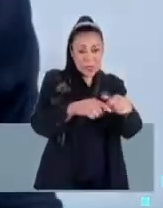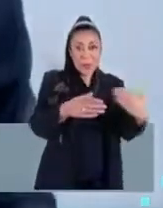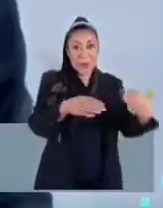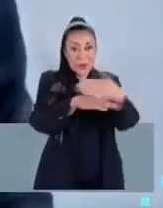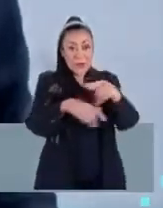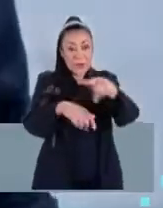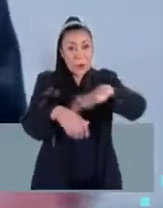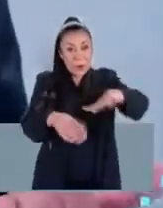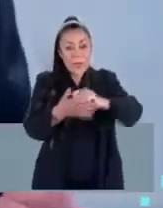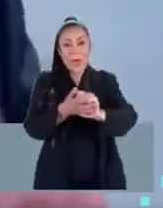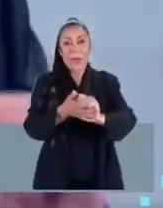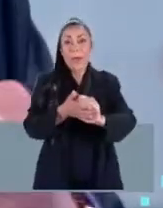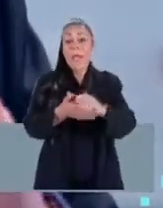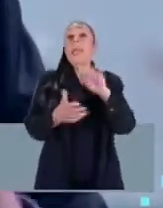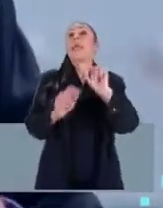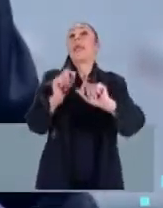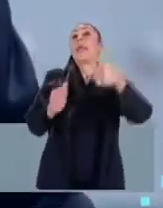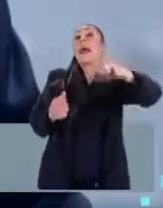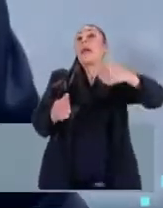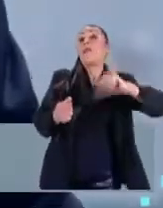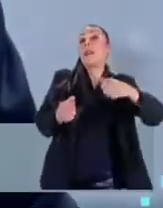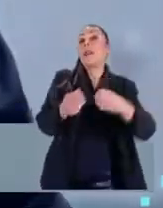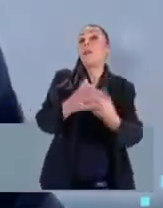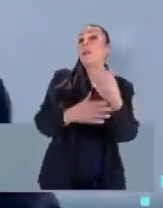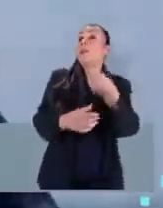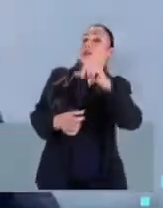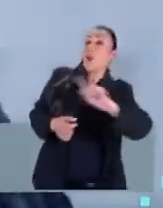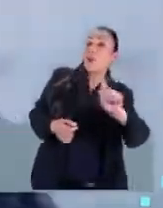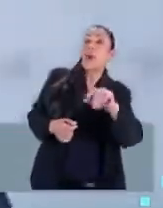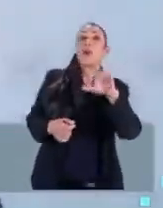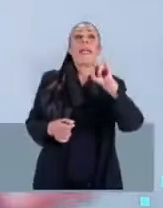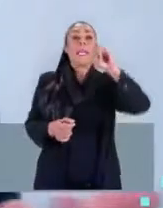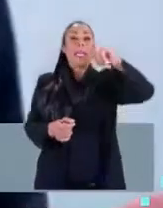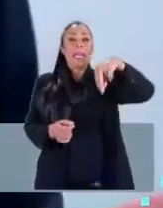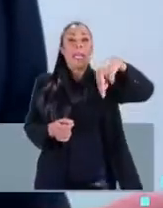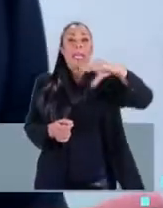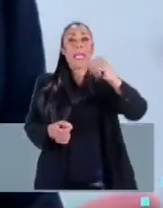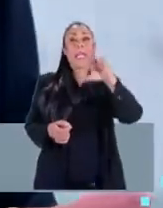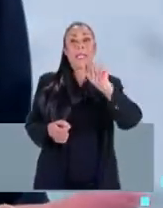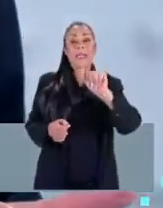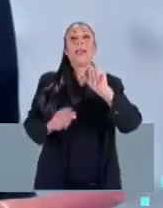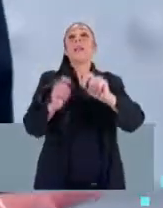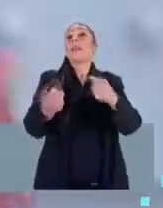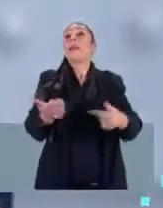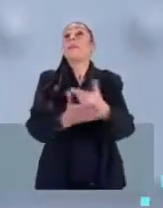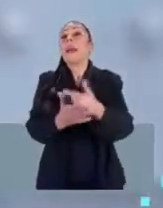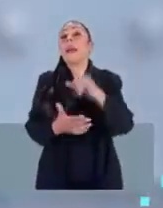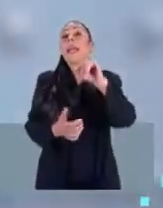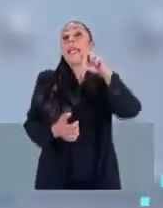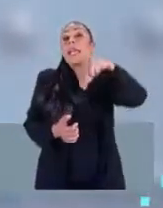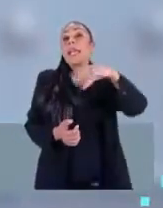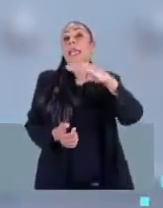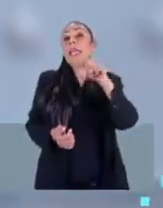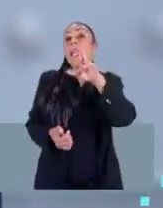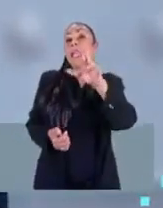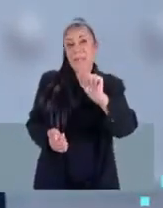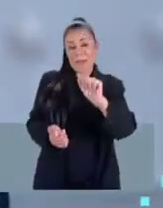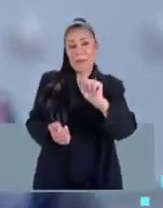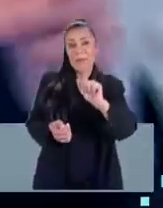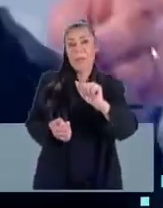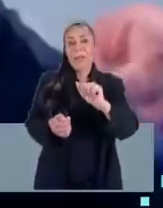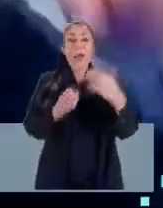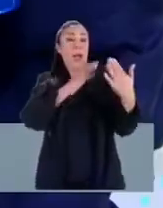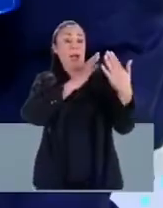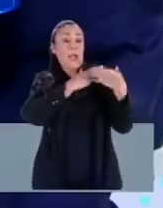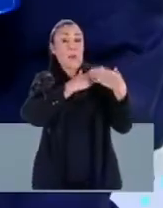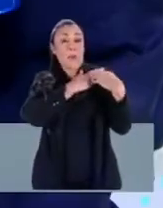era produtivo ou não, não era eles, era o governo através do INCRA. E quem pagava era o INCRA. Era o governo que arcava com a responsabilidade